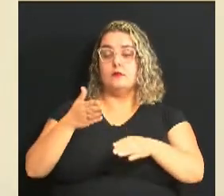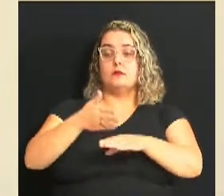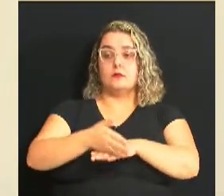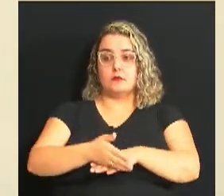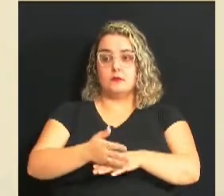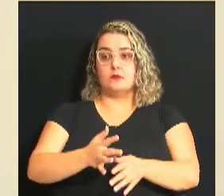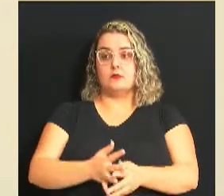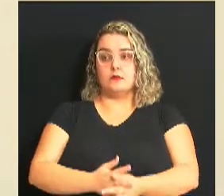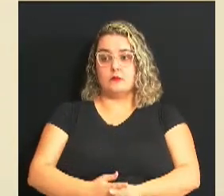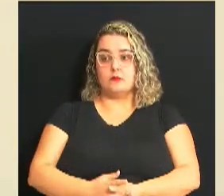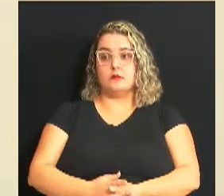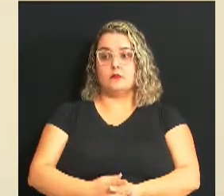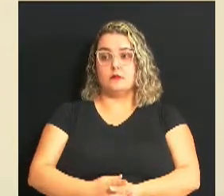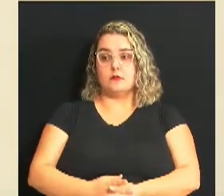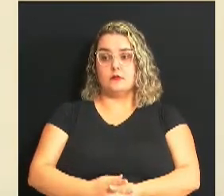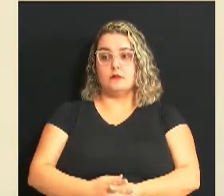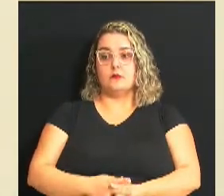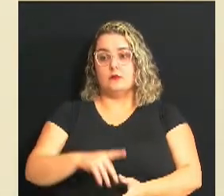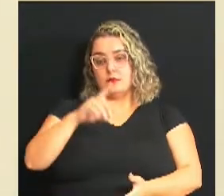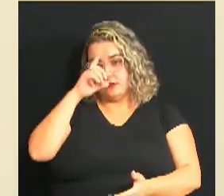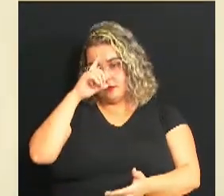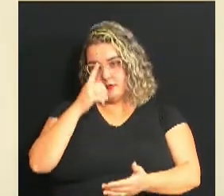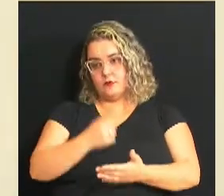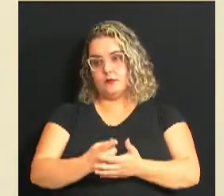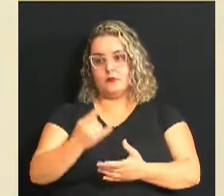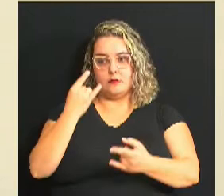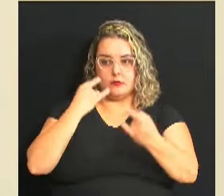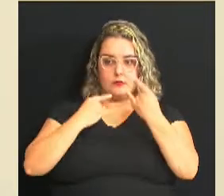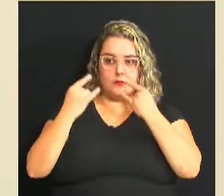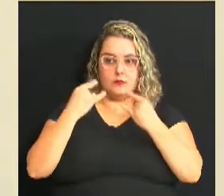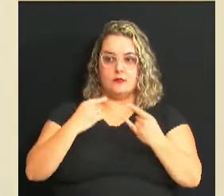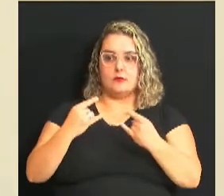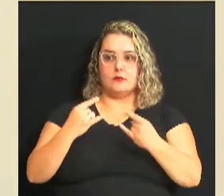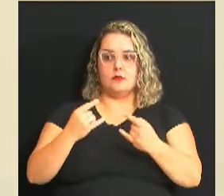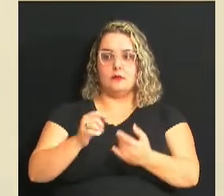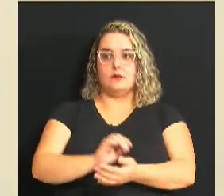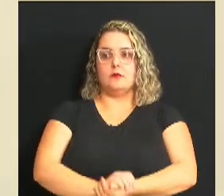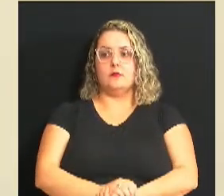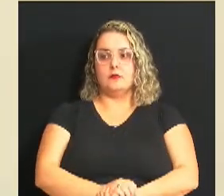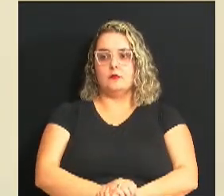para que eles determinassem atrações que falassem ao coração da cidade.